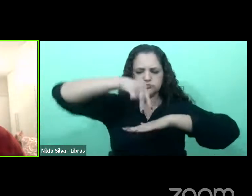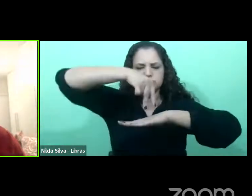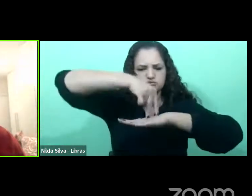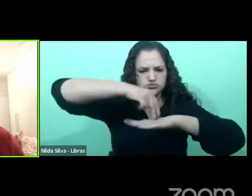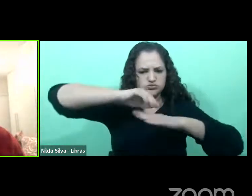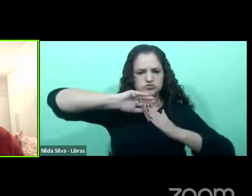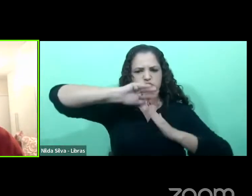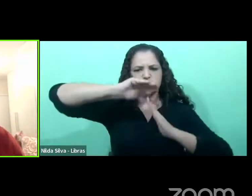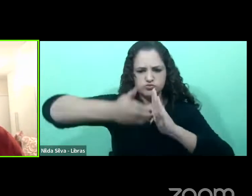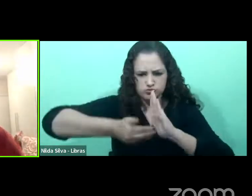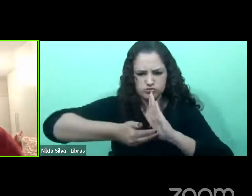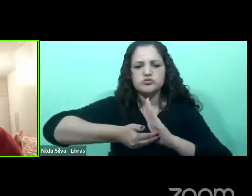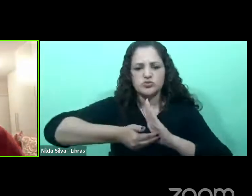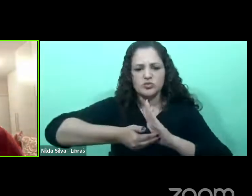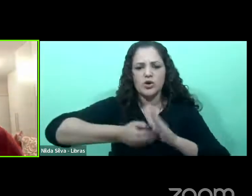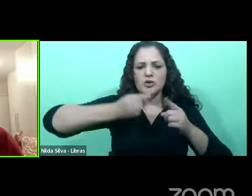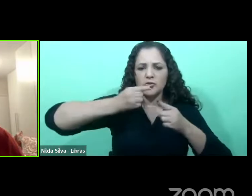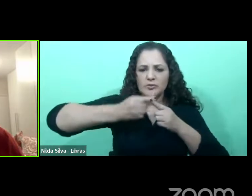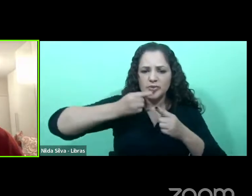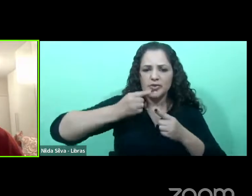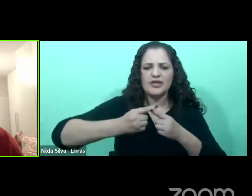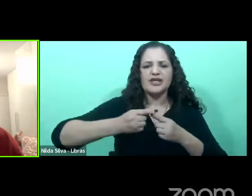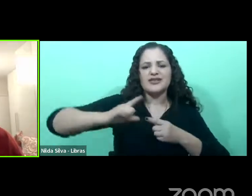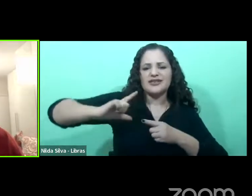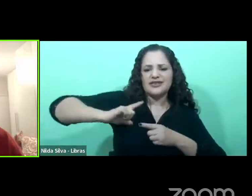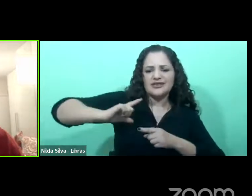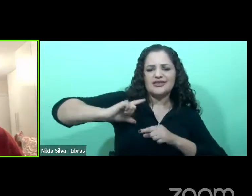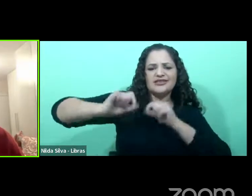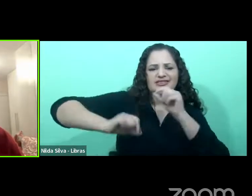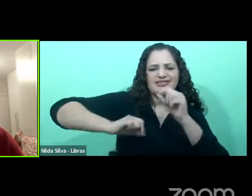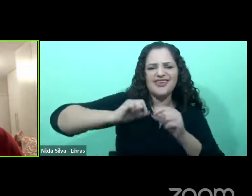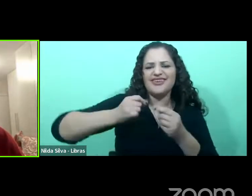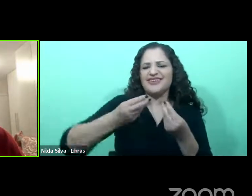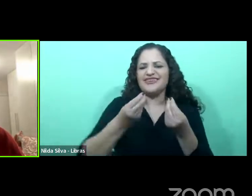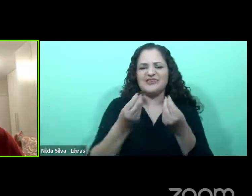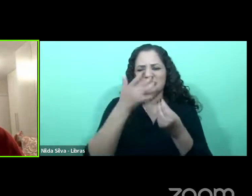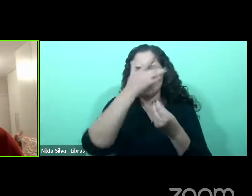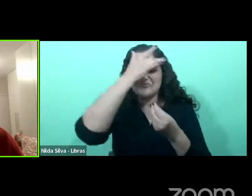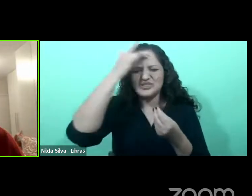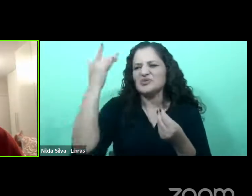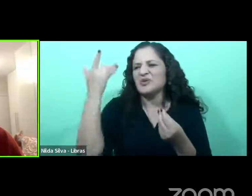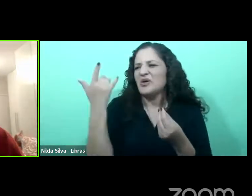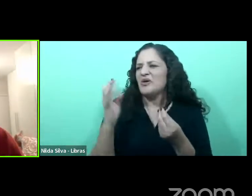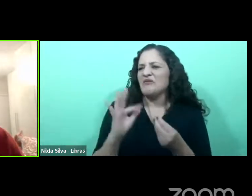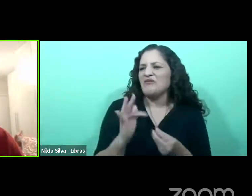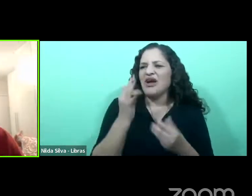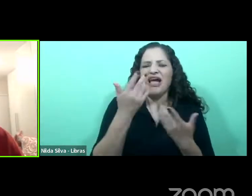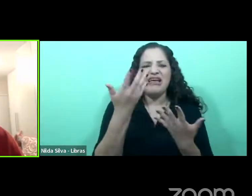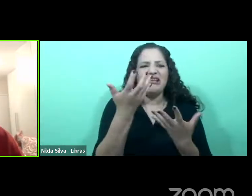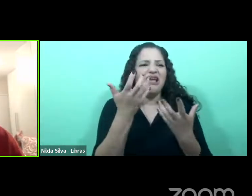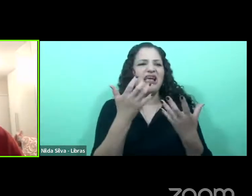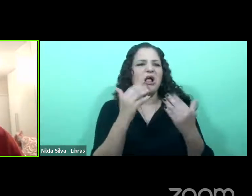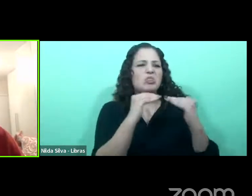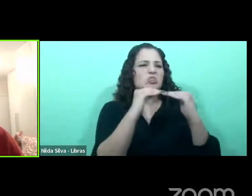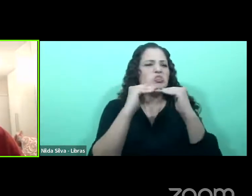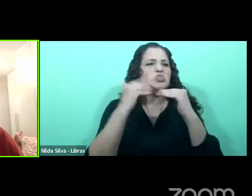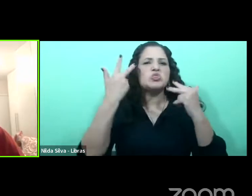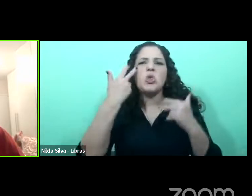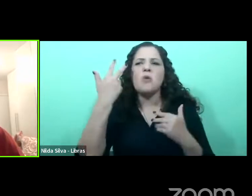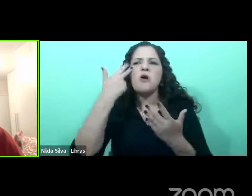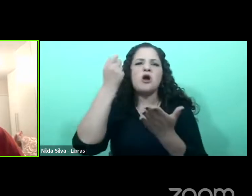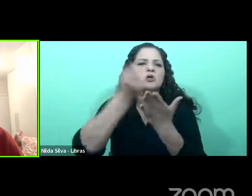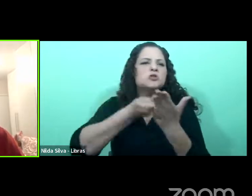integralmente inteiro quanto ao fascismo tropical, contra essa gente que quer normatizar a todo custo, que aplaudem